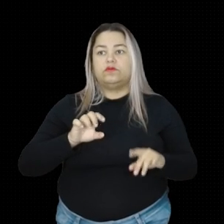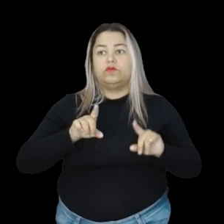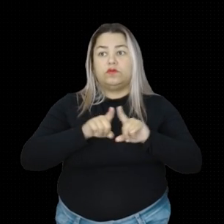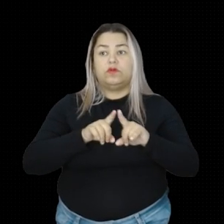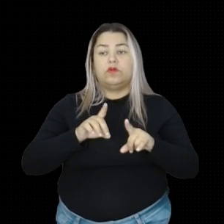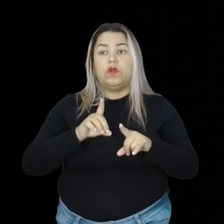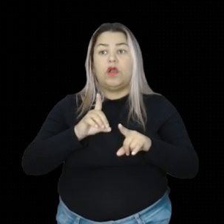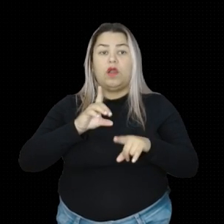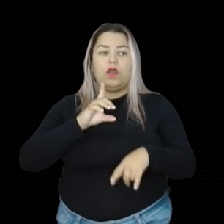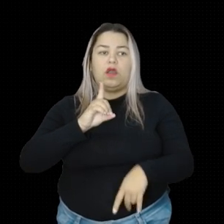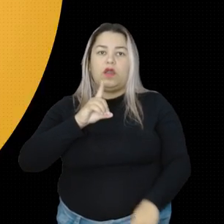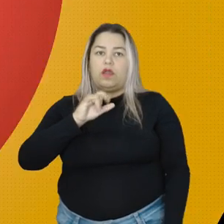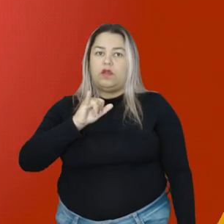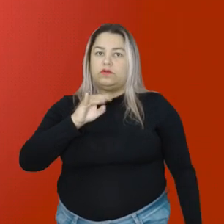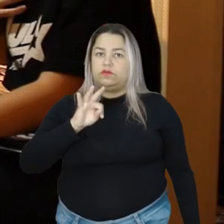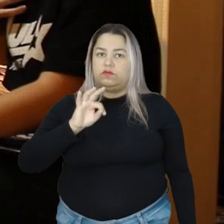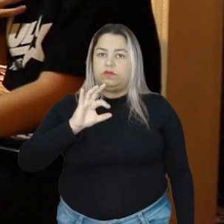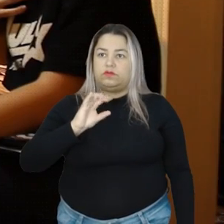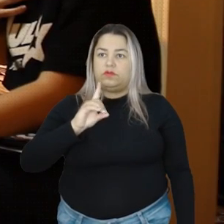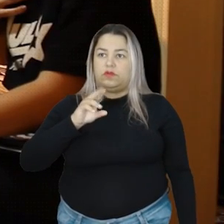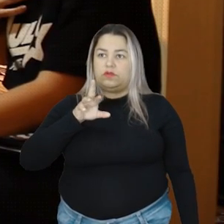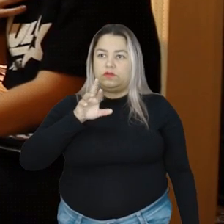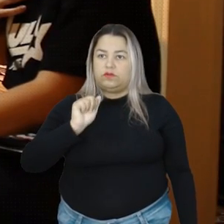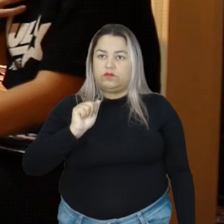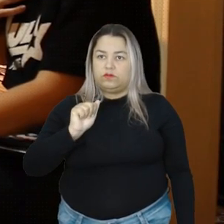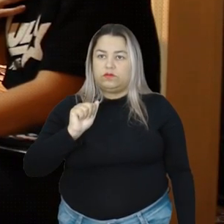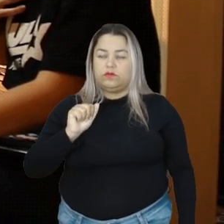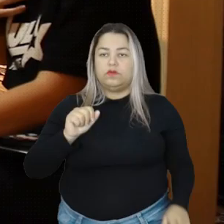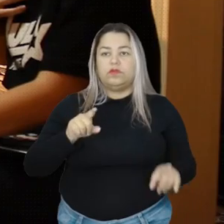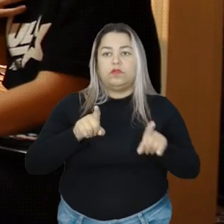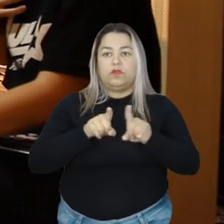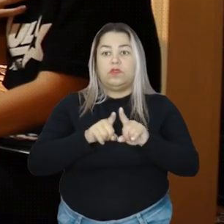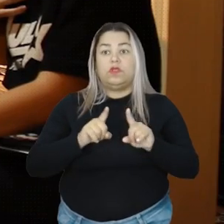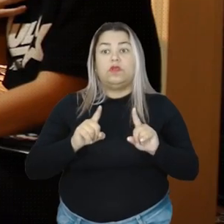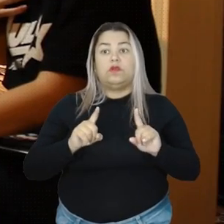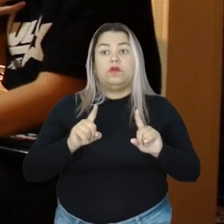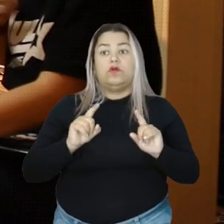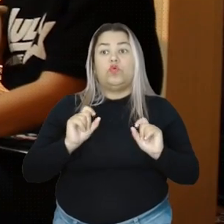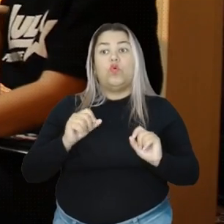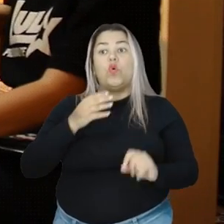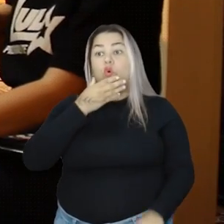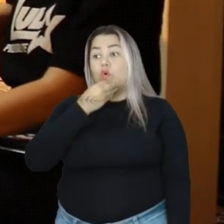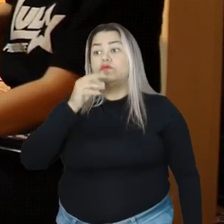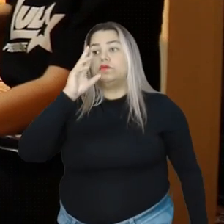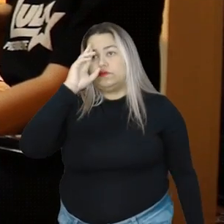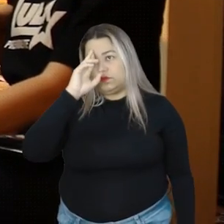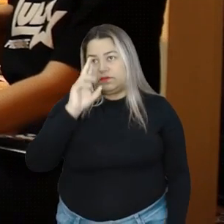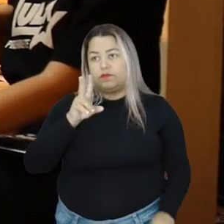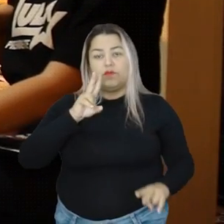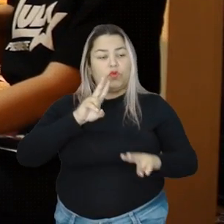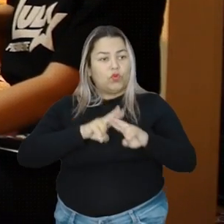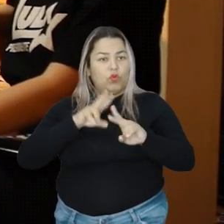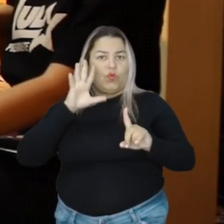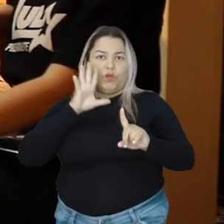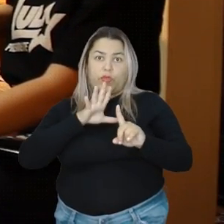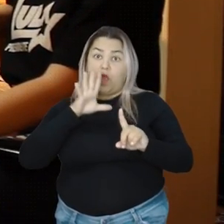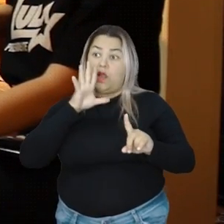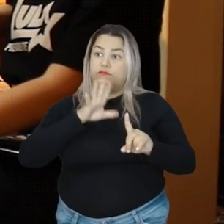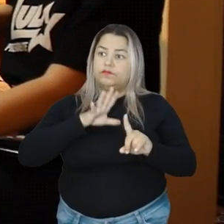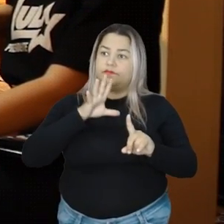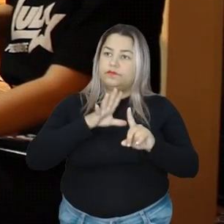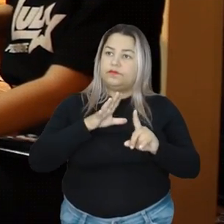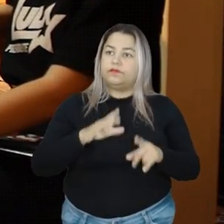Ditadura militar. Logo depois, enfim, veio a ditadura militar, inclusive o senhor de fato foi perseguido também pela ditadura,